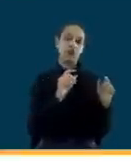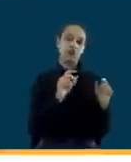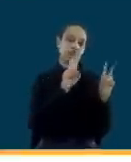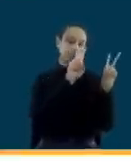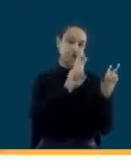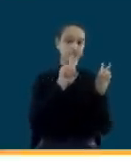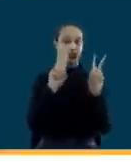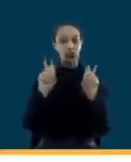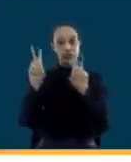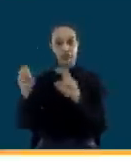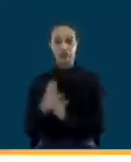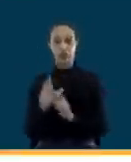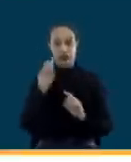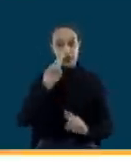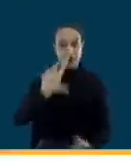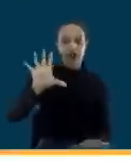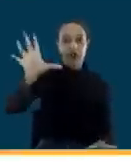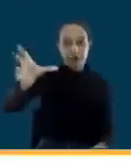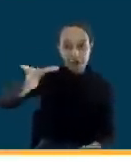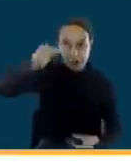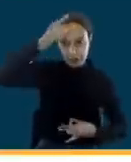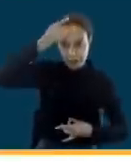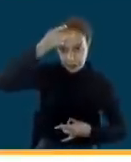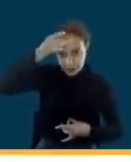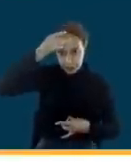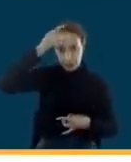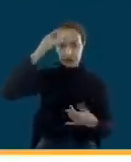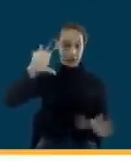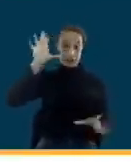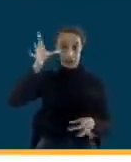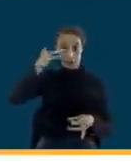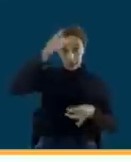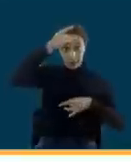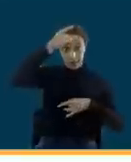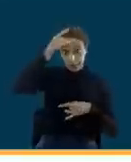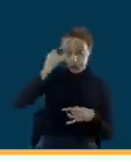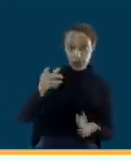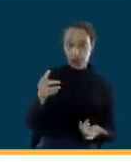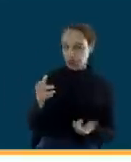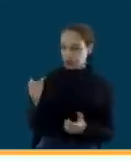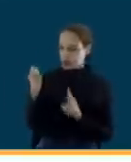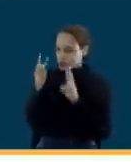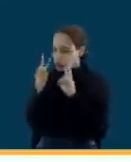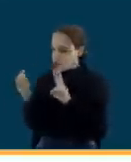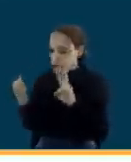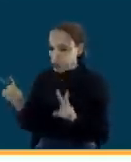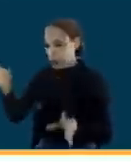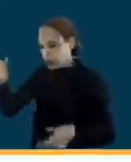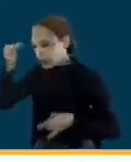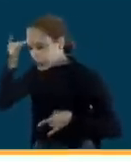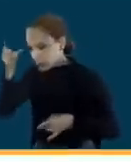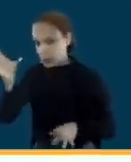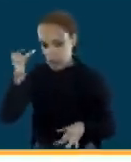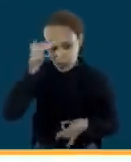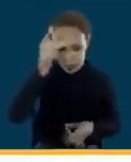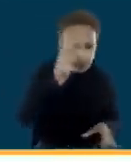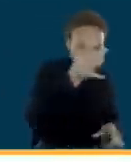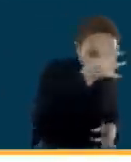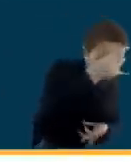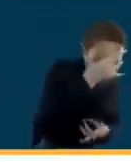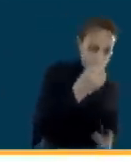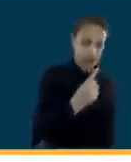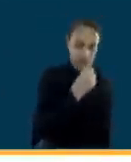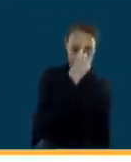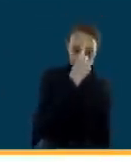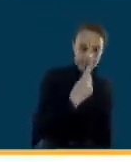a performance, pega um pouco desse pedaço de cada uma delas, pega um pouco das artes visuais, tanto que alguns